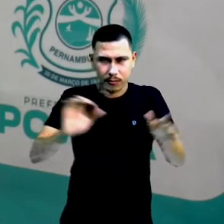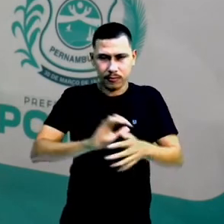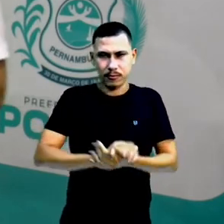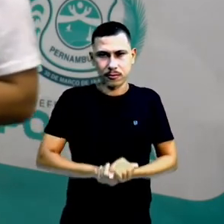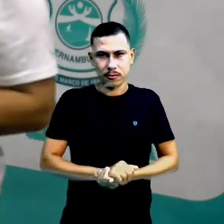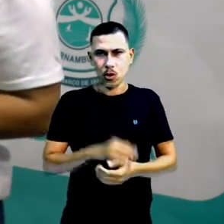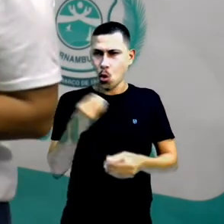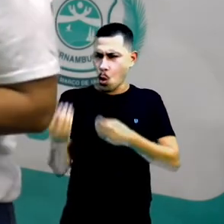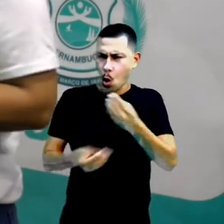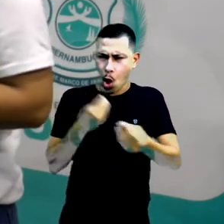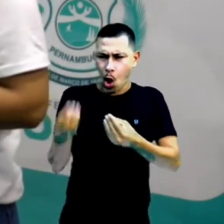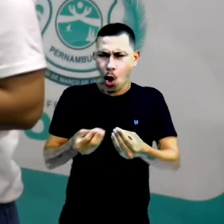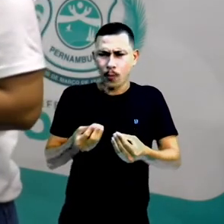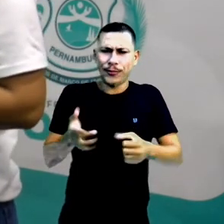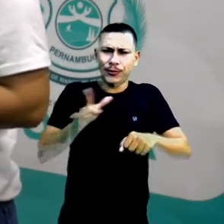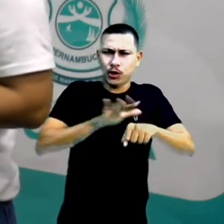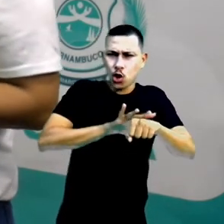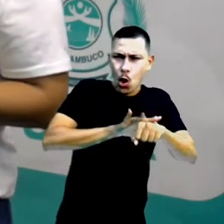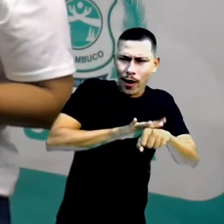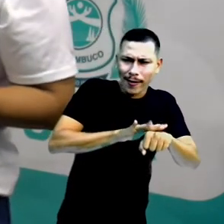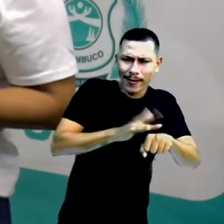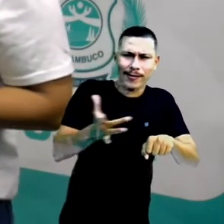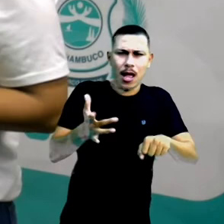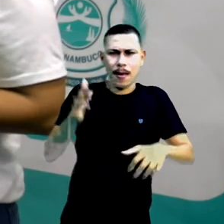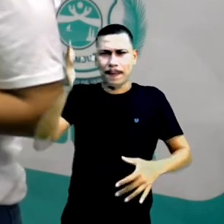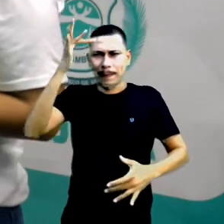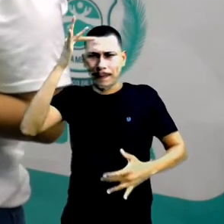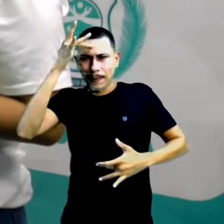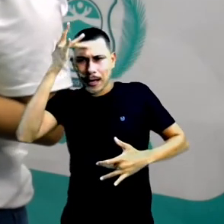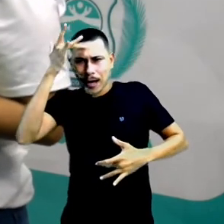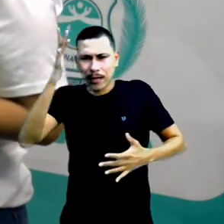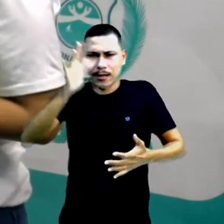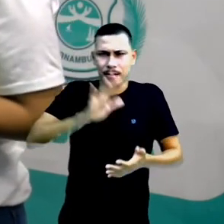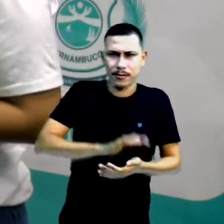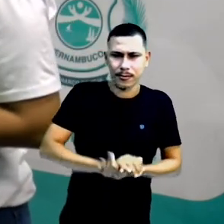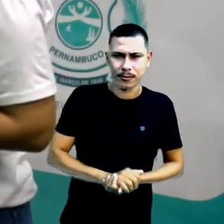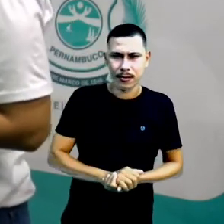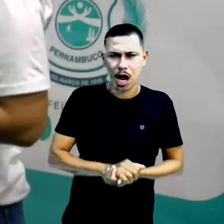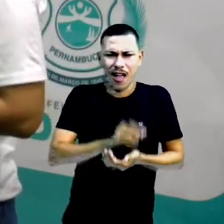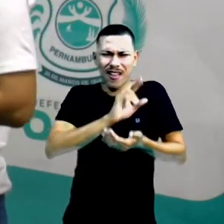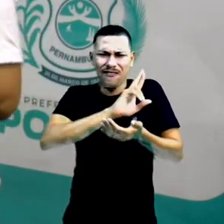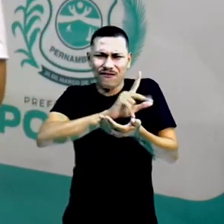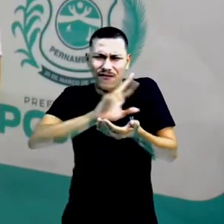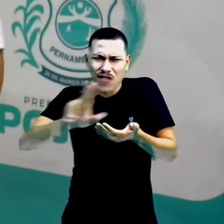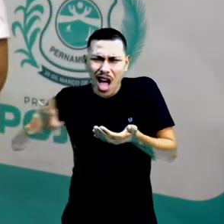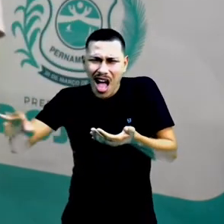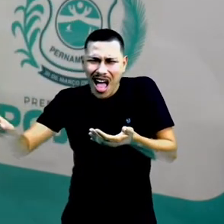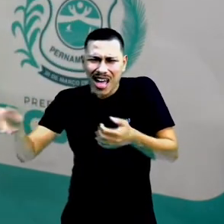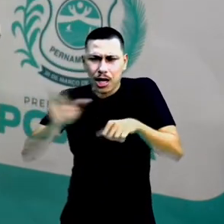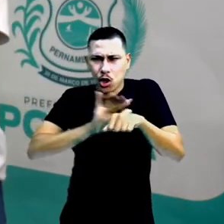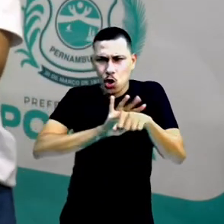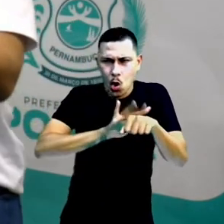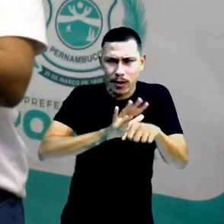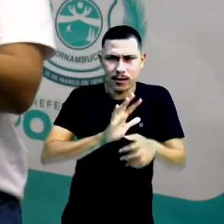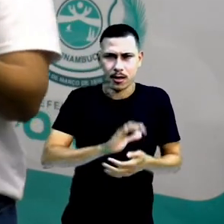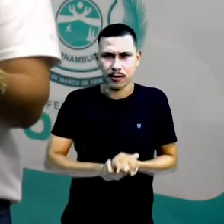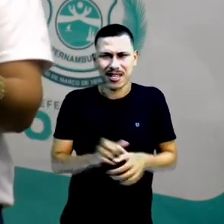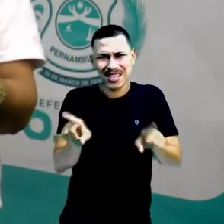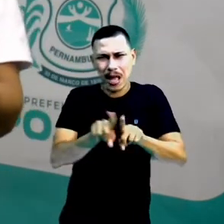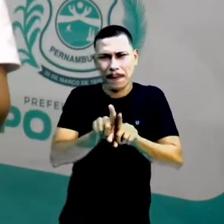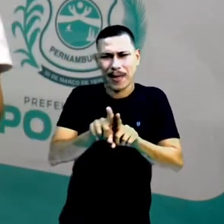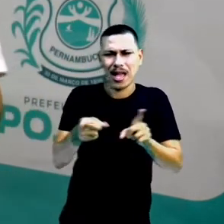assim como a doença de chagas malária amebíase toxoplasmose a toxoplasmose